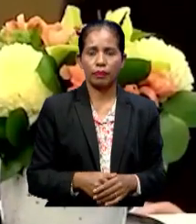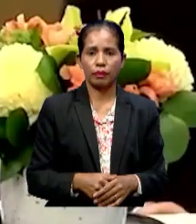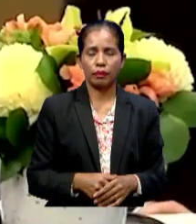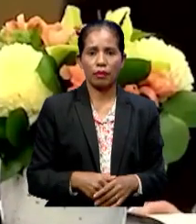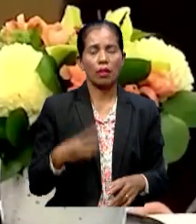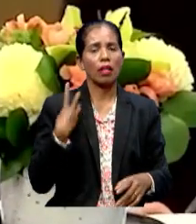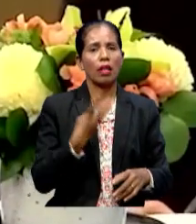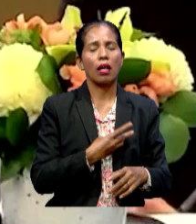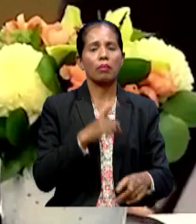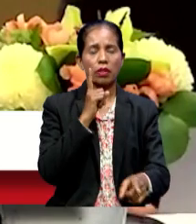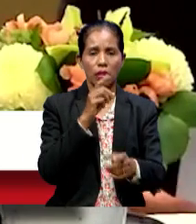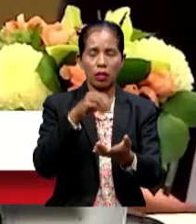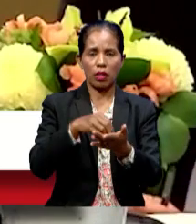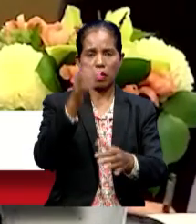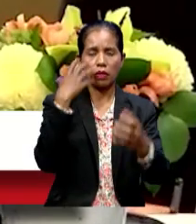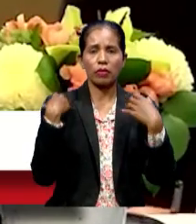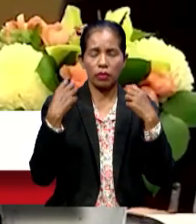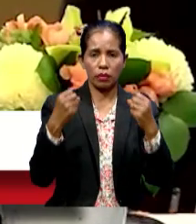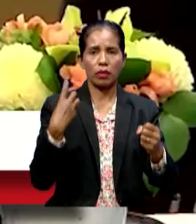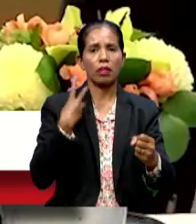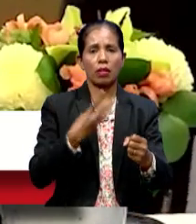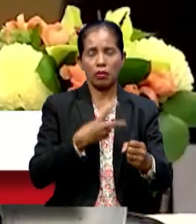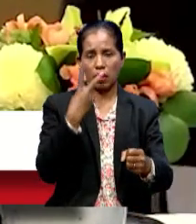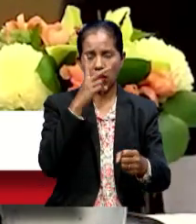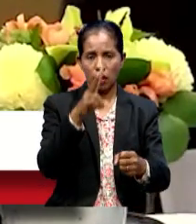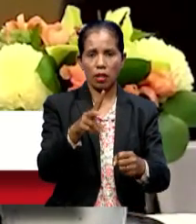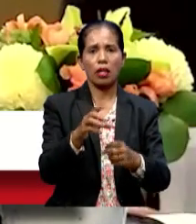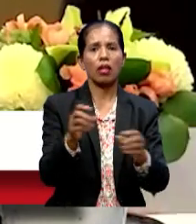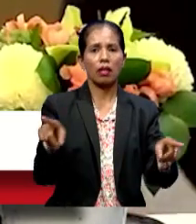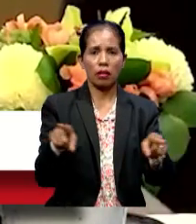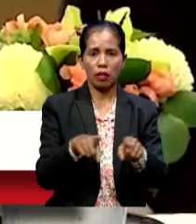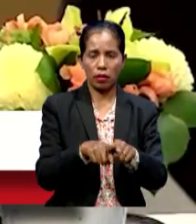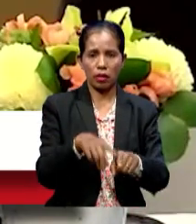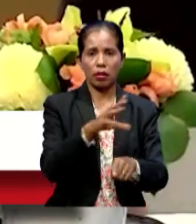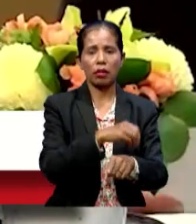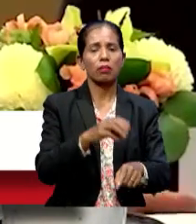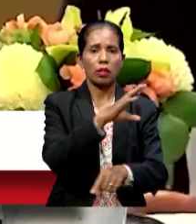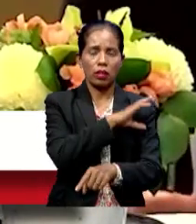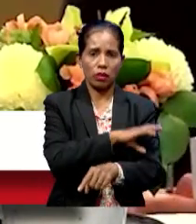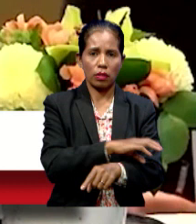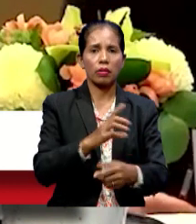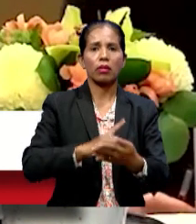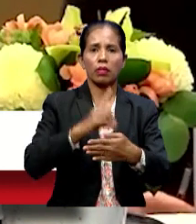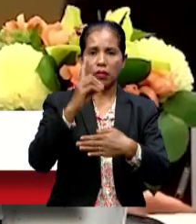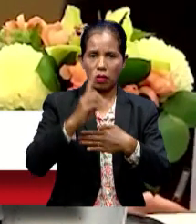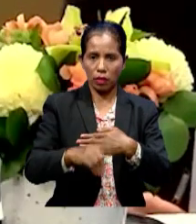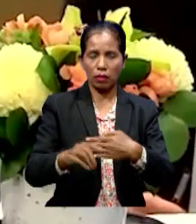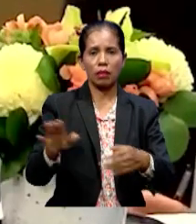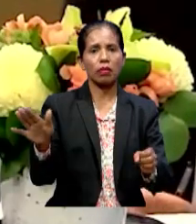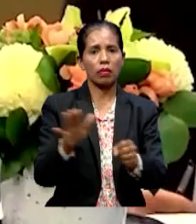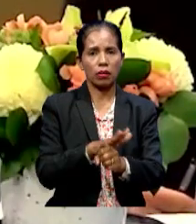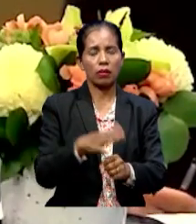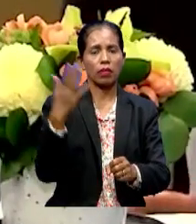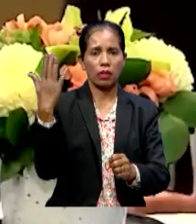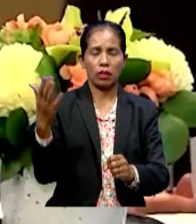Ami consistente fortalece a minha arquitetura RASIC, nebehanes em base para segurança no desenvolvimento sustentável e a